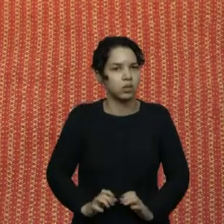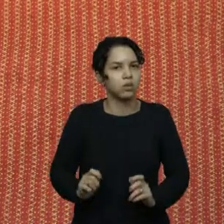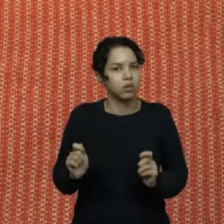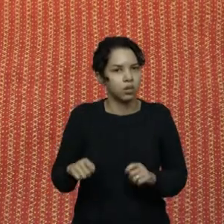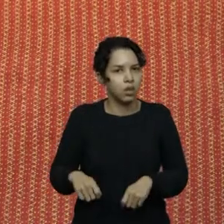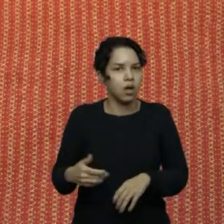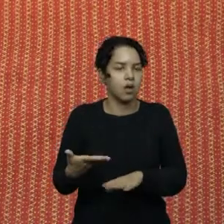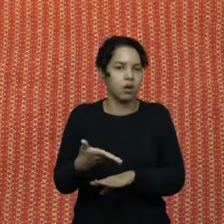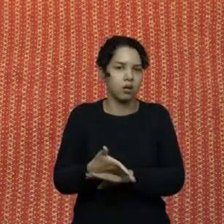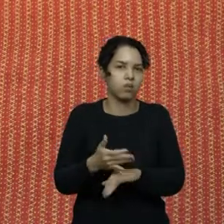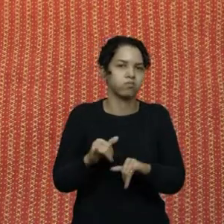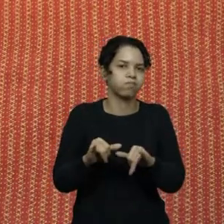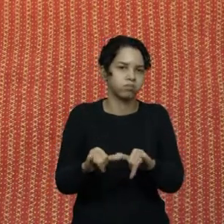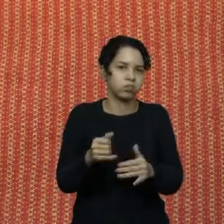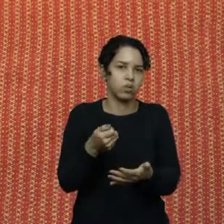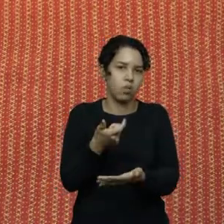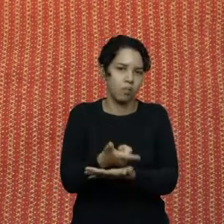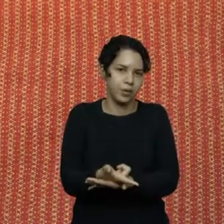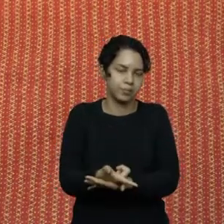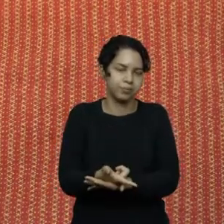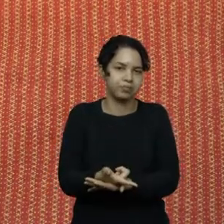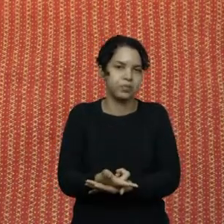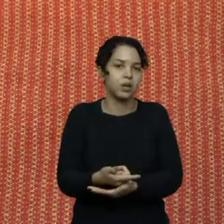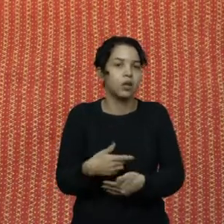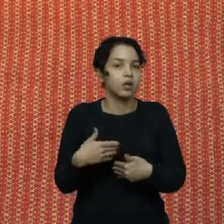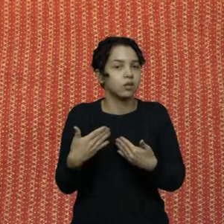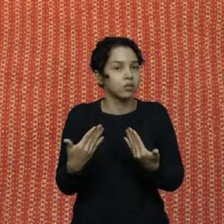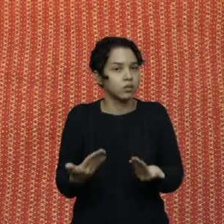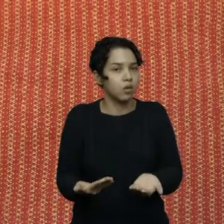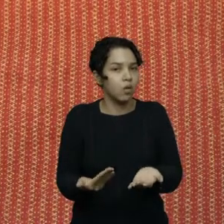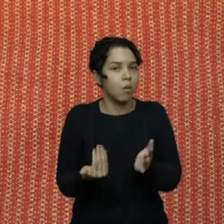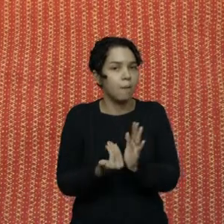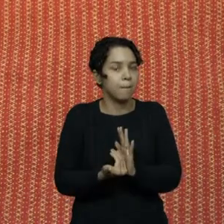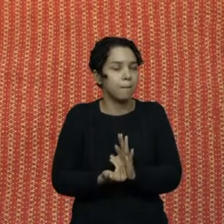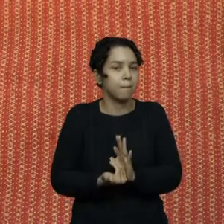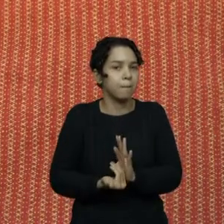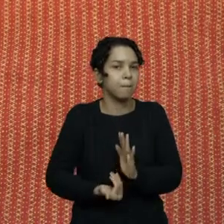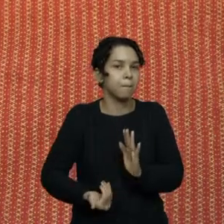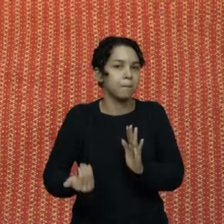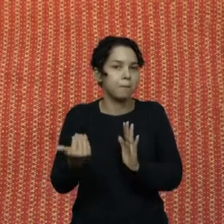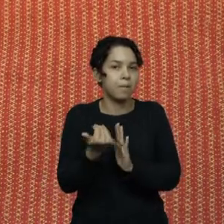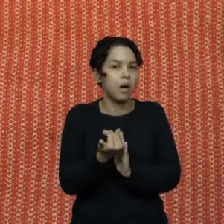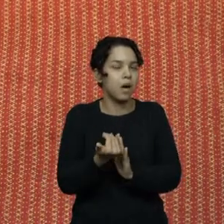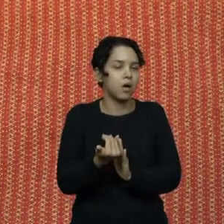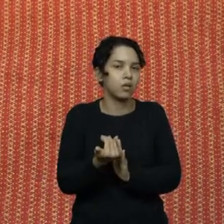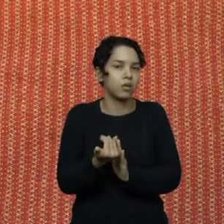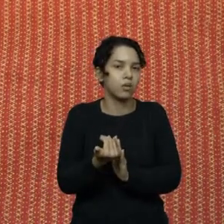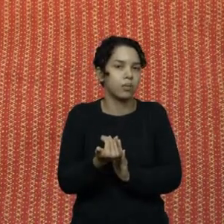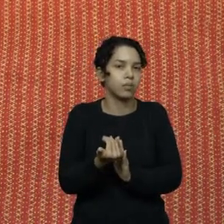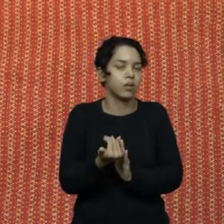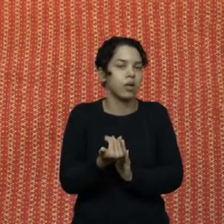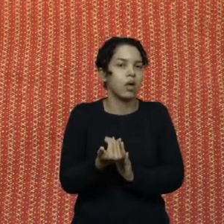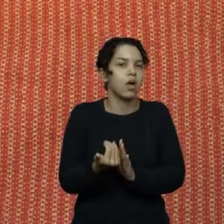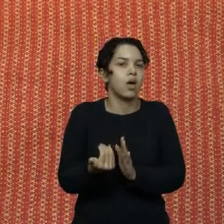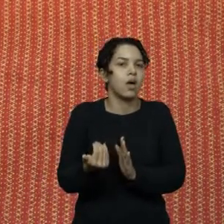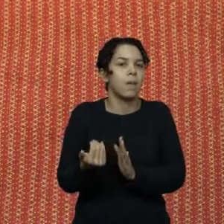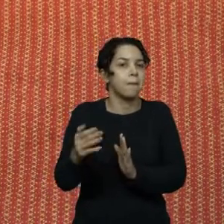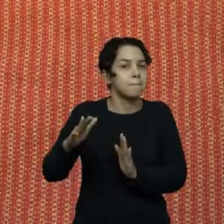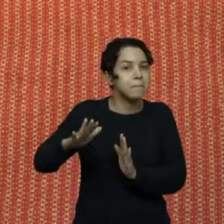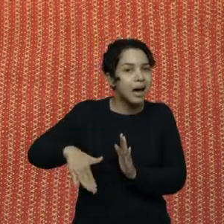padrão do compra então quanto mais barato quanto menos imposto